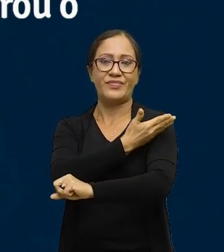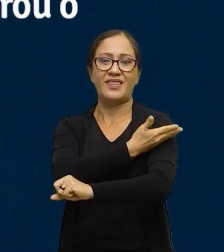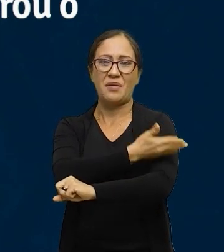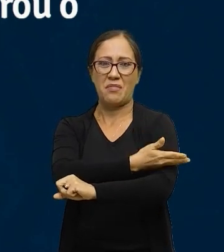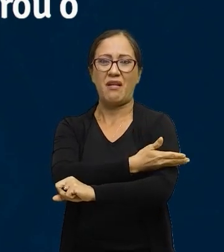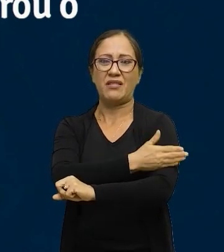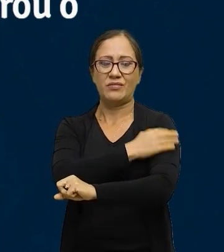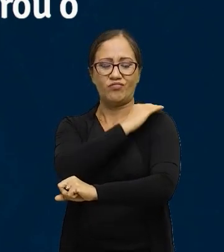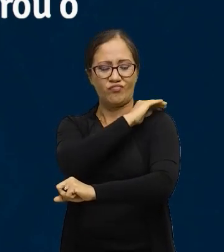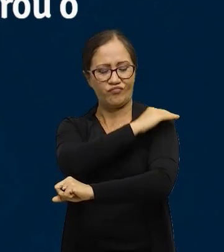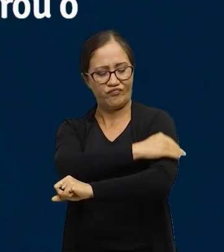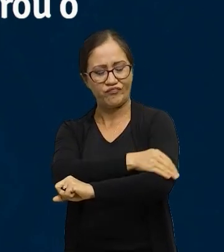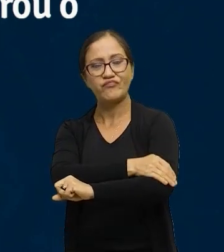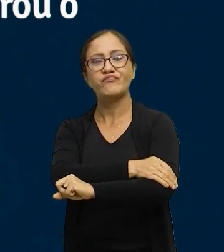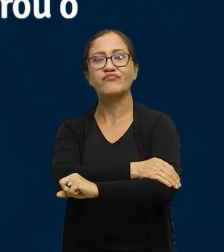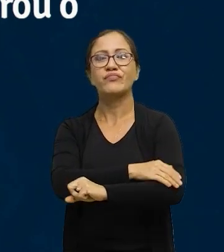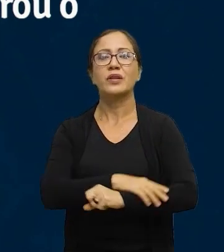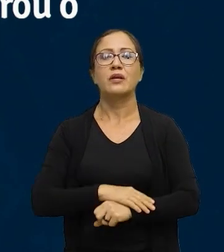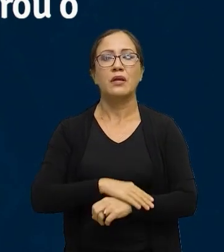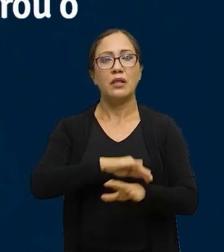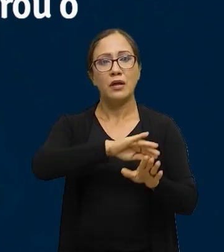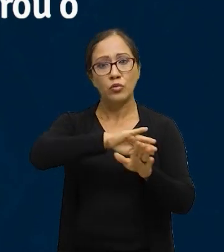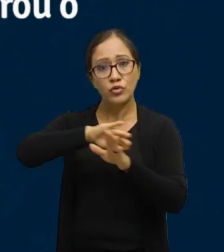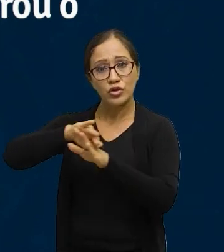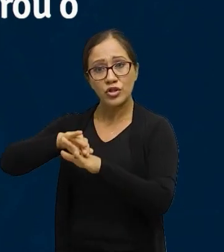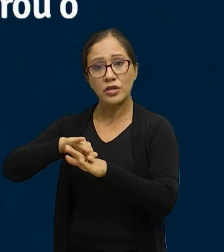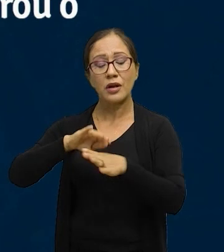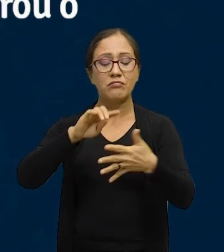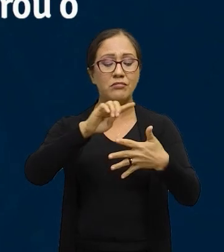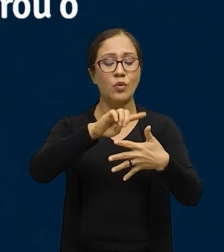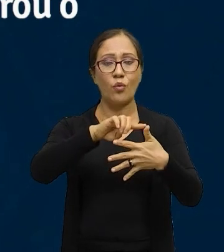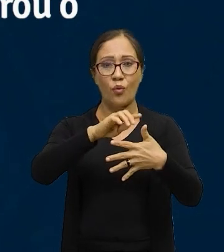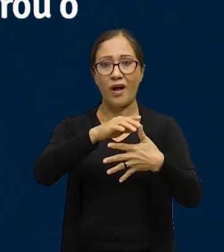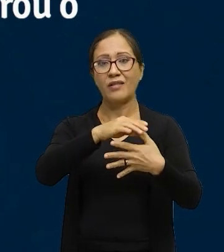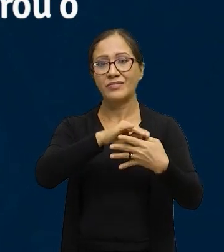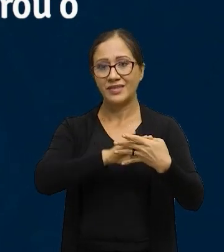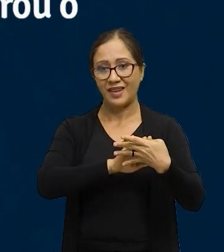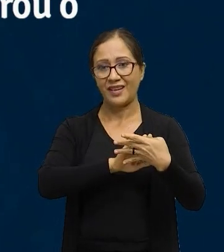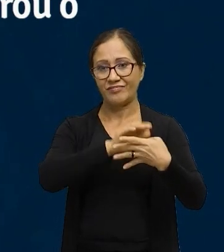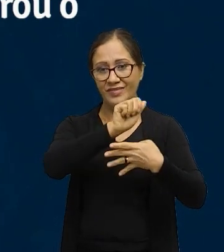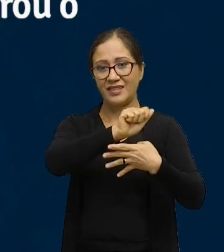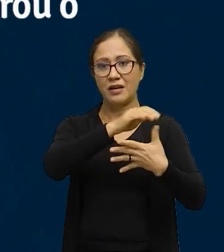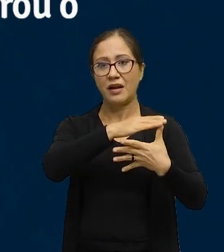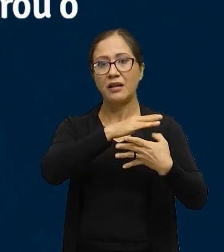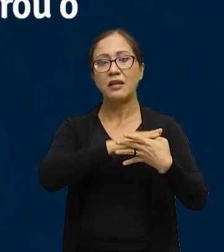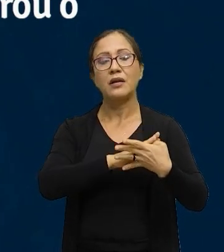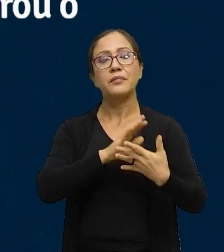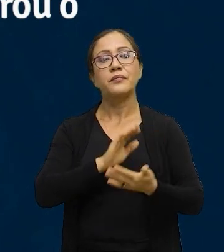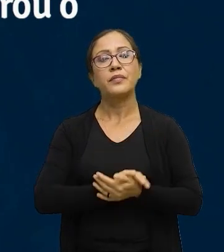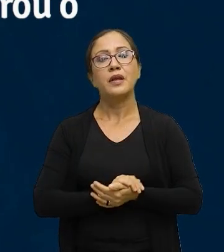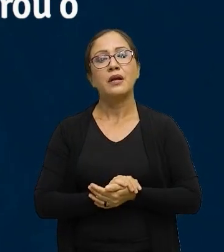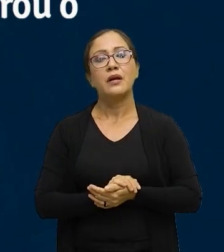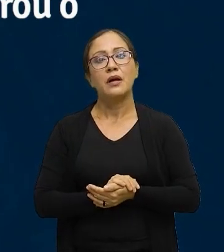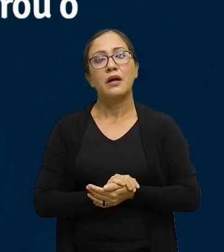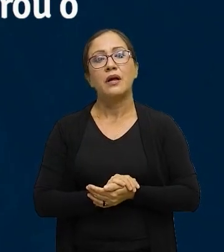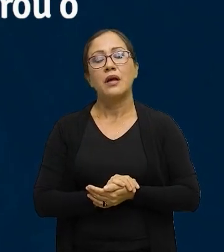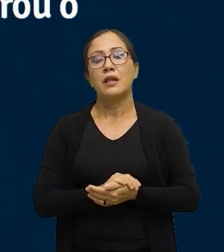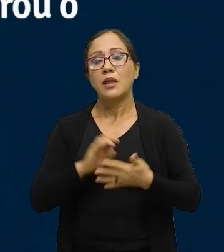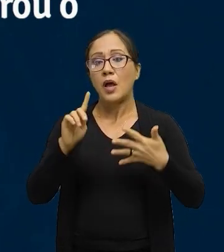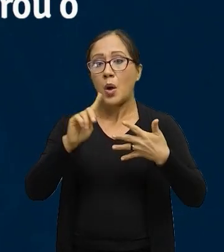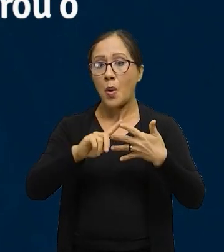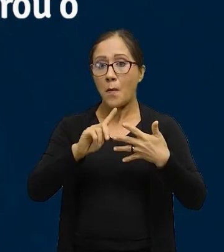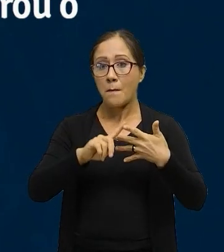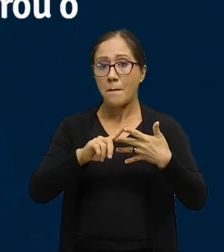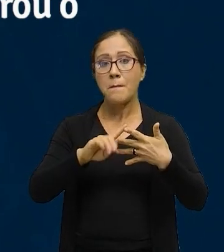Então eu vou tirar essa questão porque é o braço quebrado. O garoto tenta justificar a falta da lição de